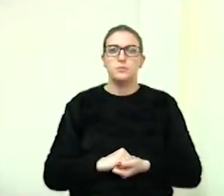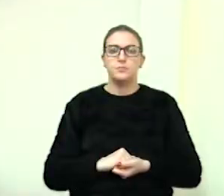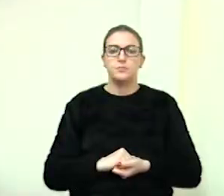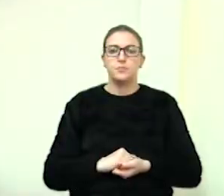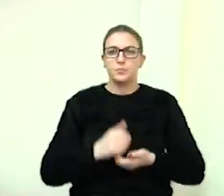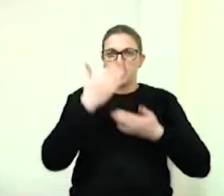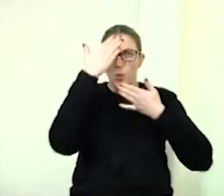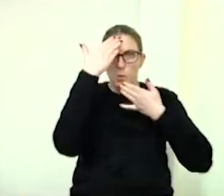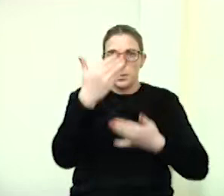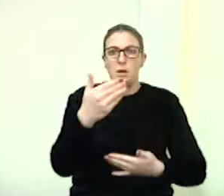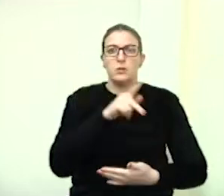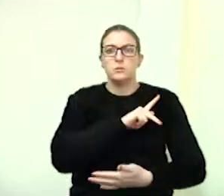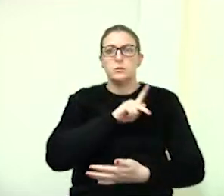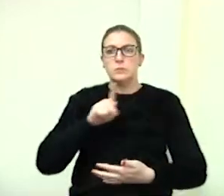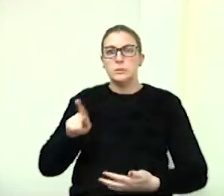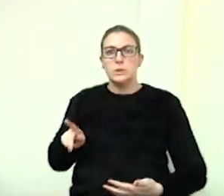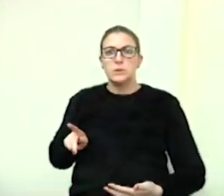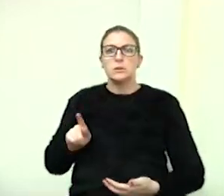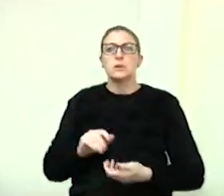Obrigado, senhor presidente.